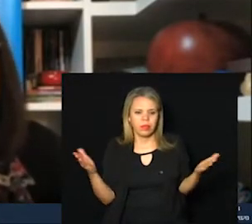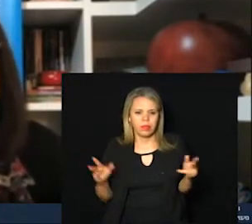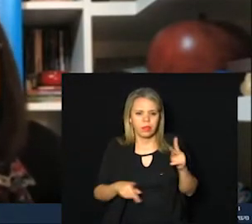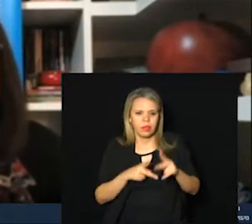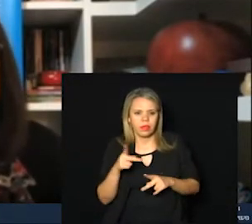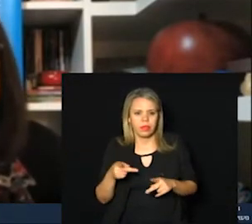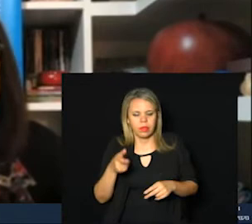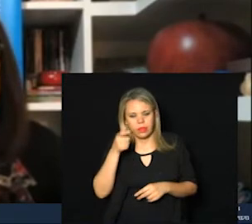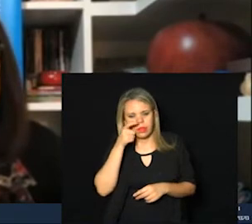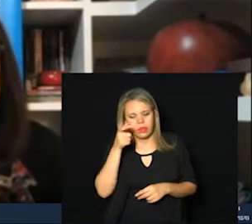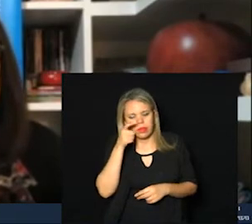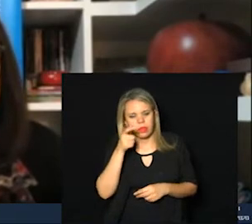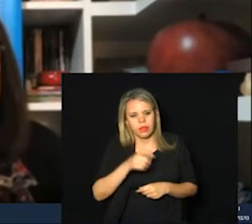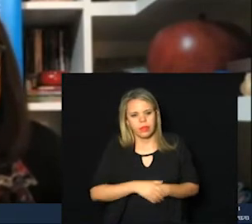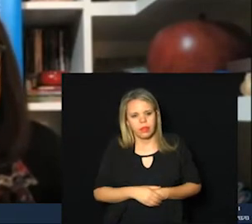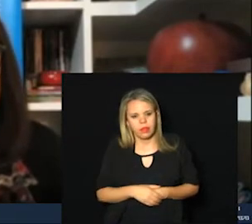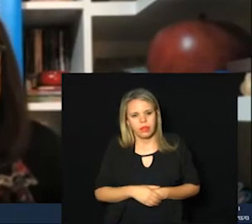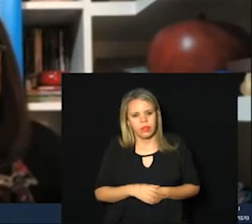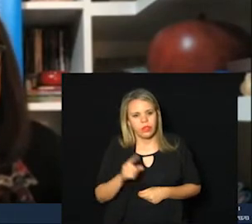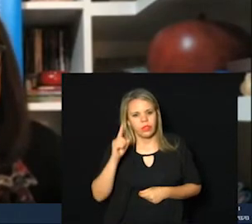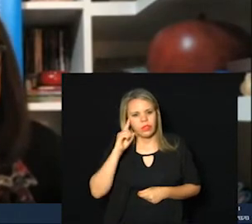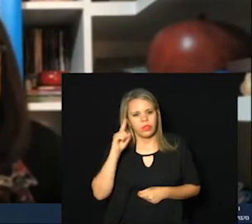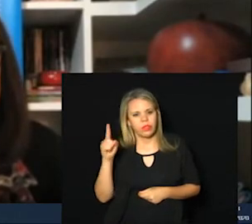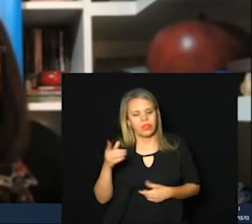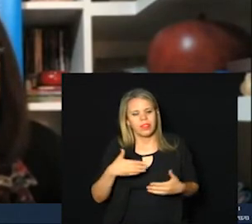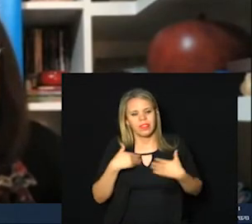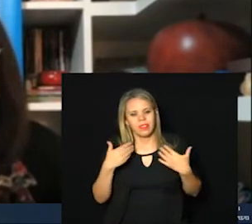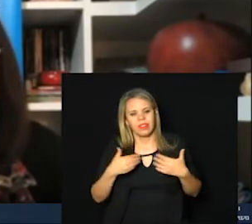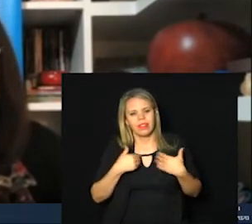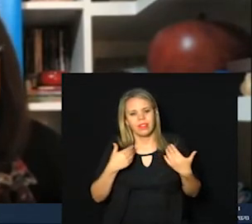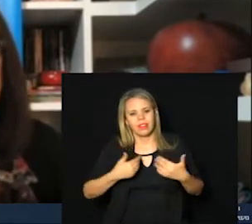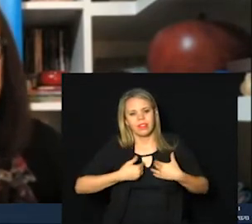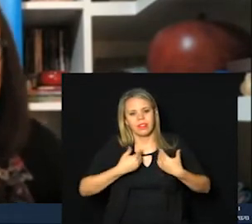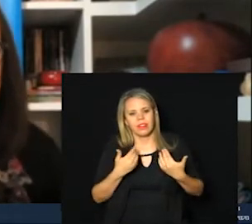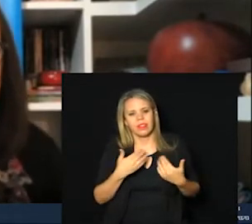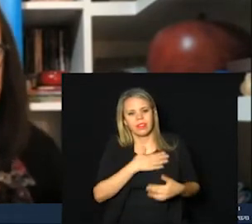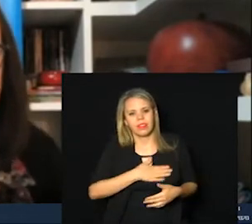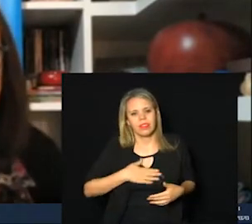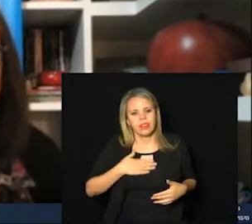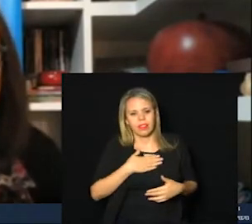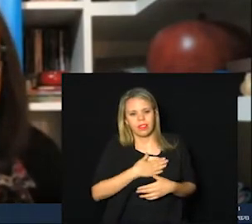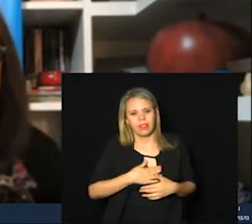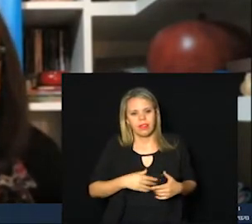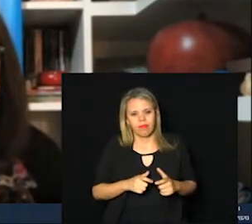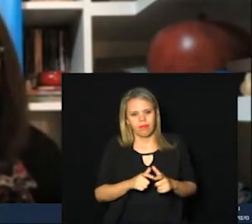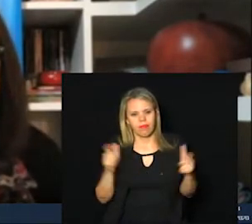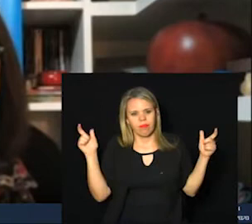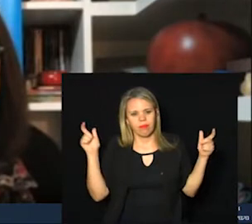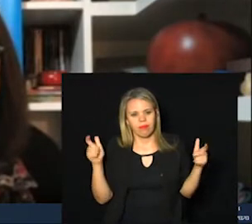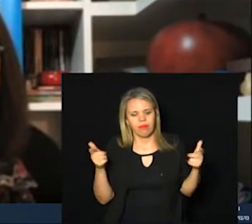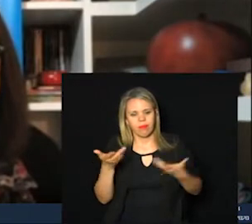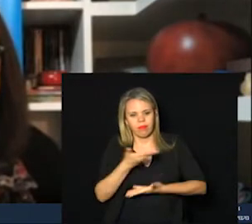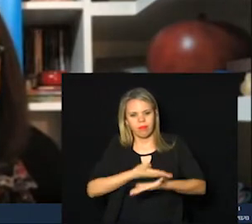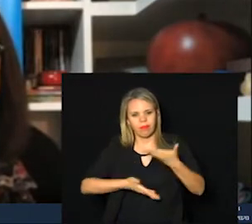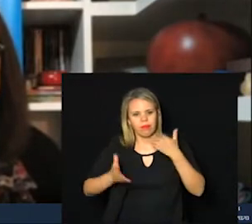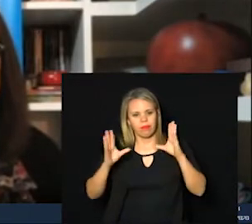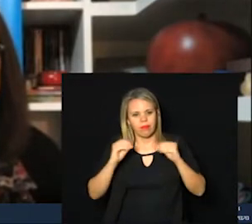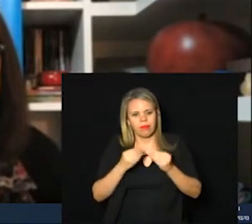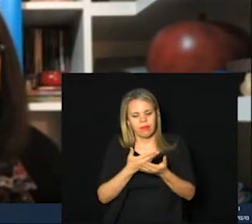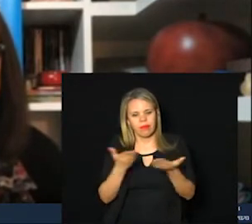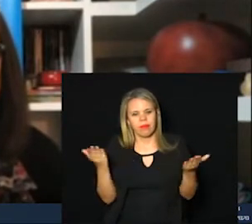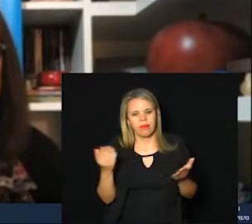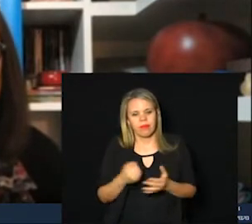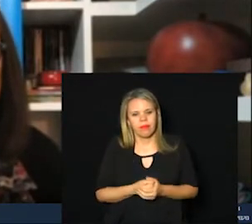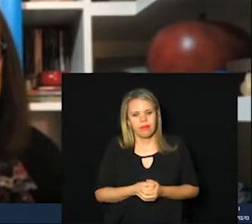que nos assistem. É um dia muito alegre, é um prazer enorme estar dividindo essa noite com